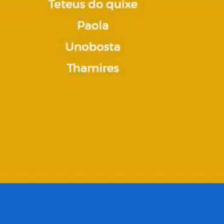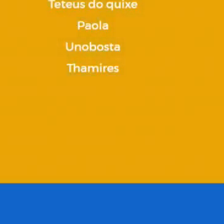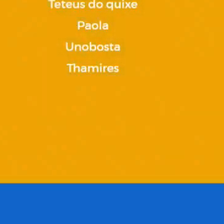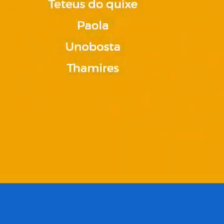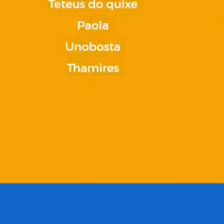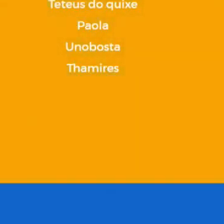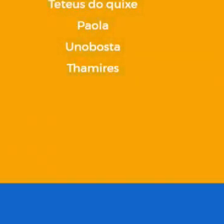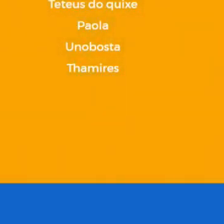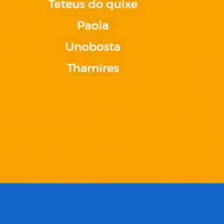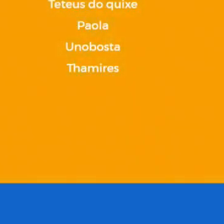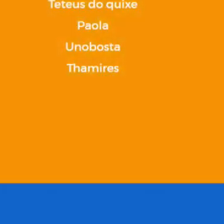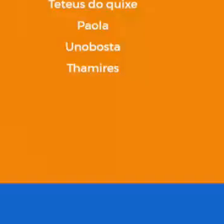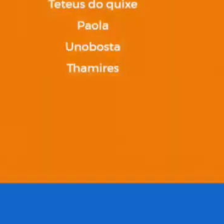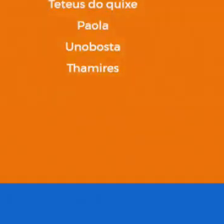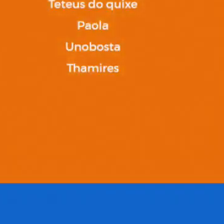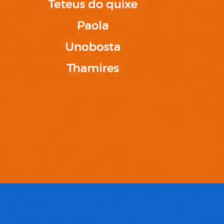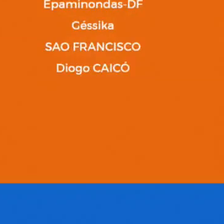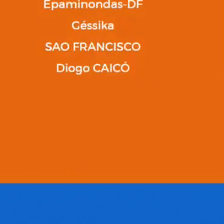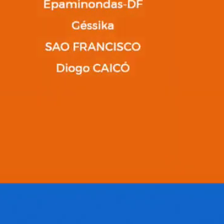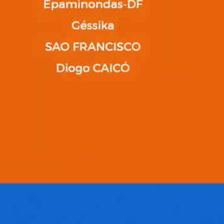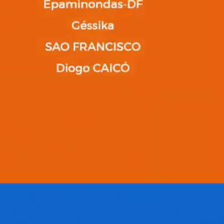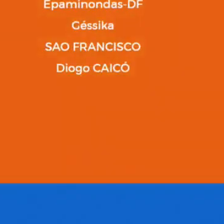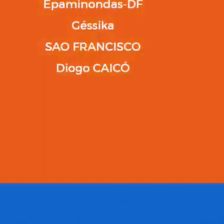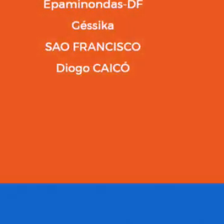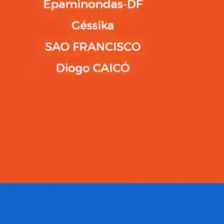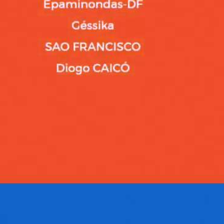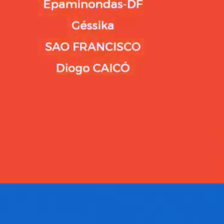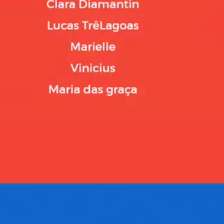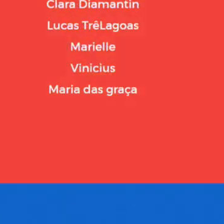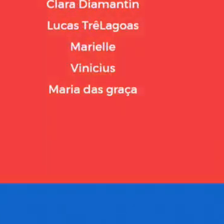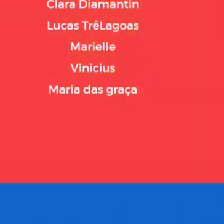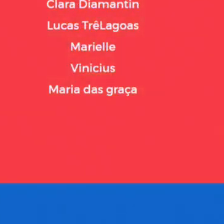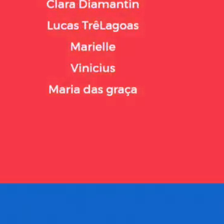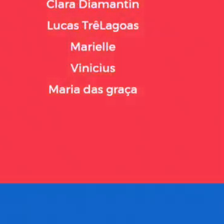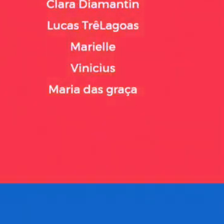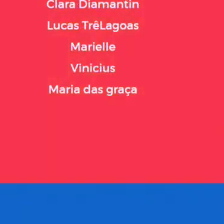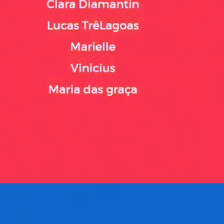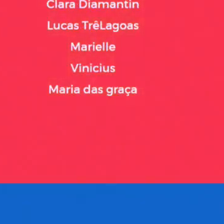Então vou dar um tempinho aí para vocês entrarem.